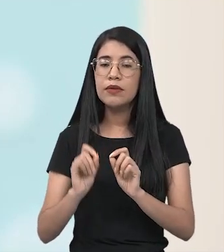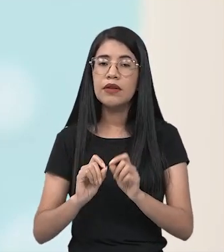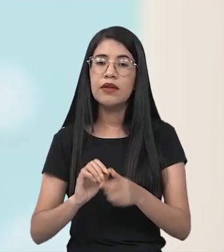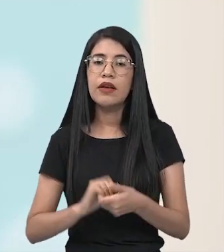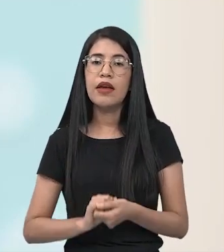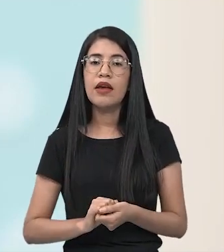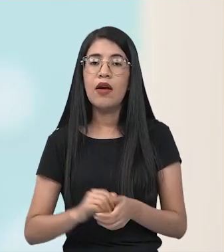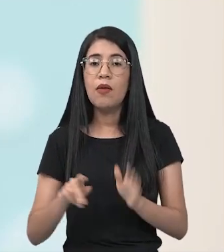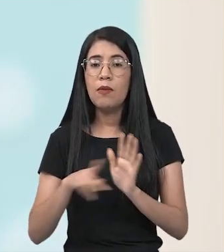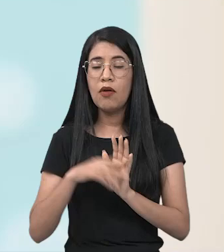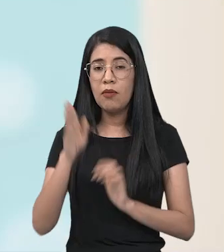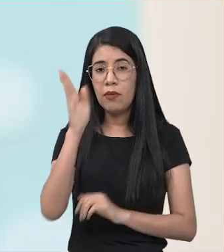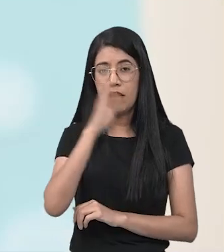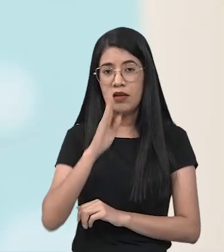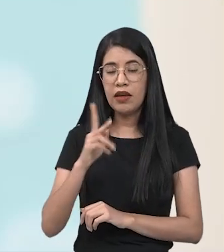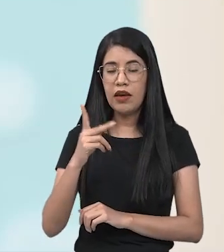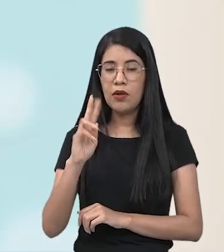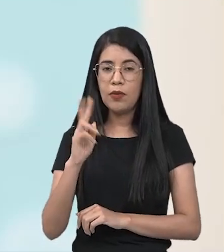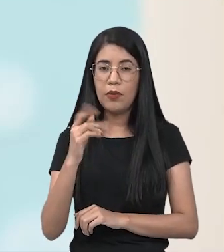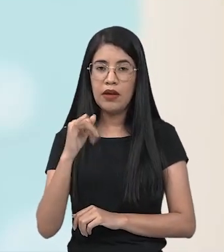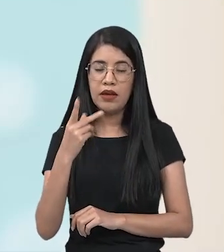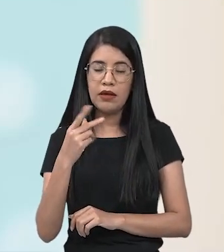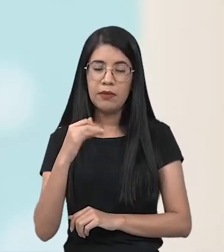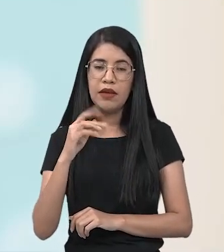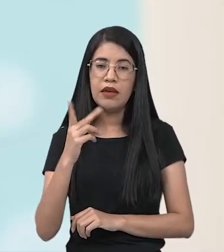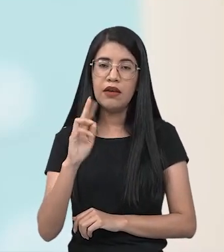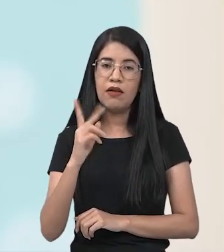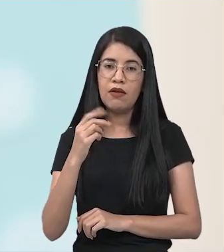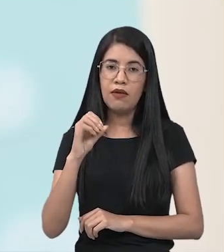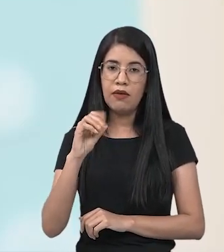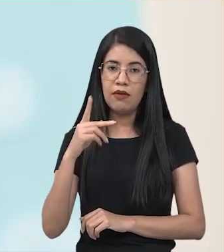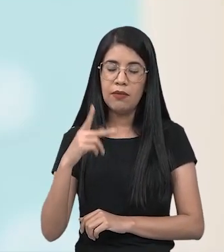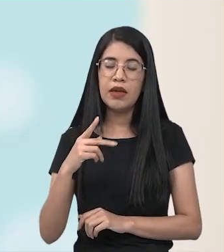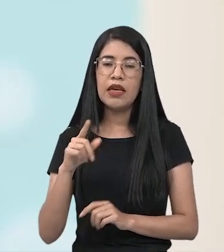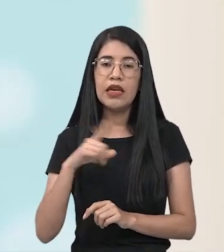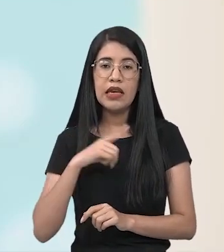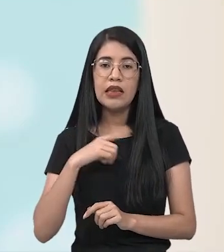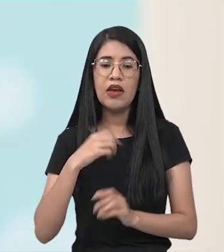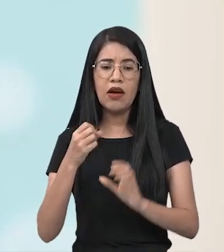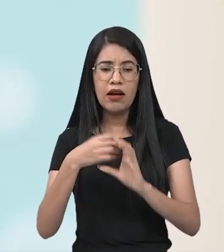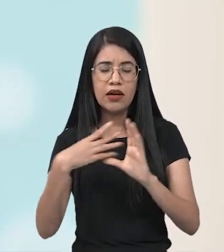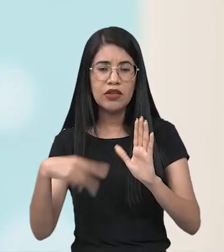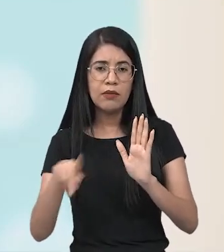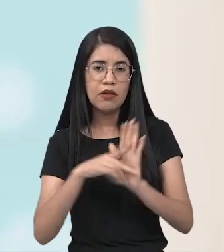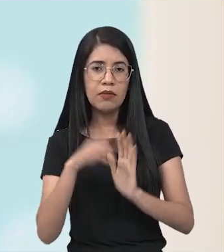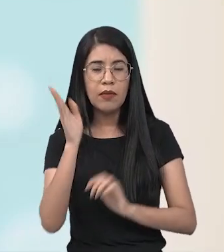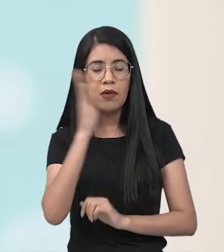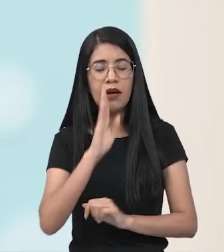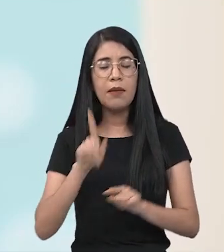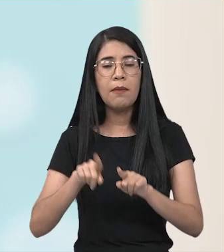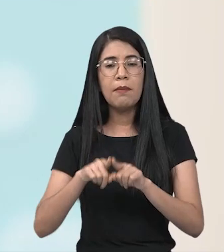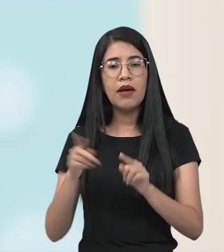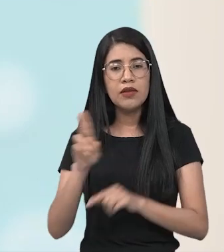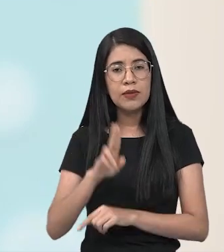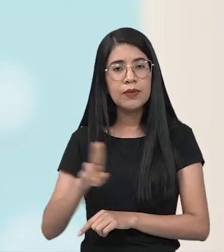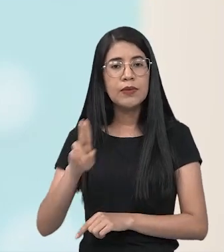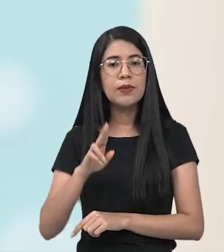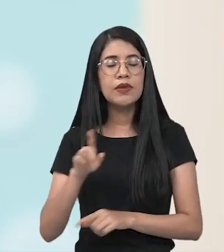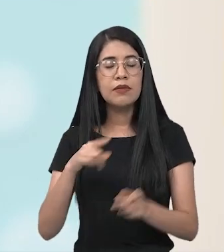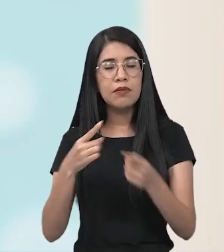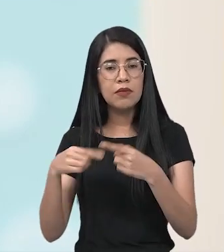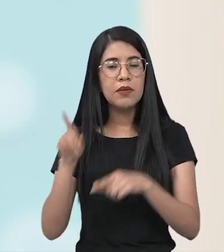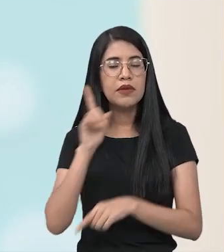hop brasileiro, porque ele coloca o passo ali com a identidade, com a assinatura brasileira, mas ele utiliza a música